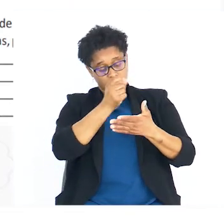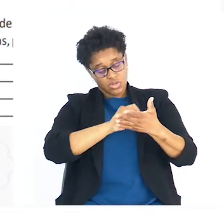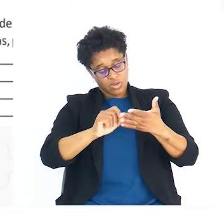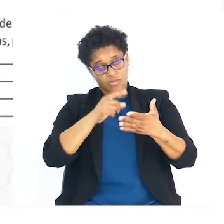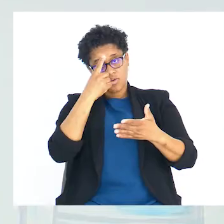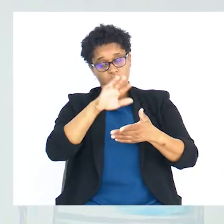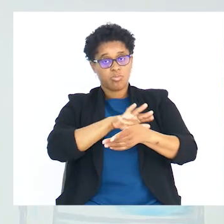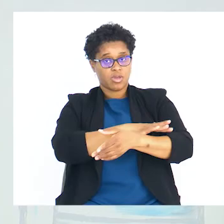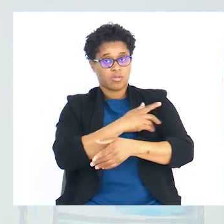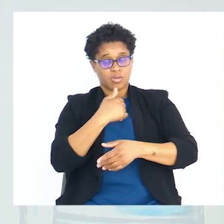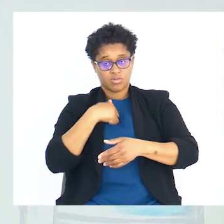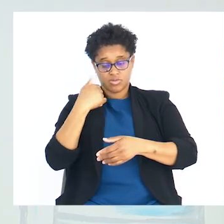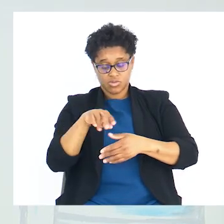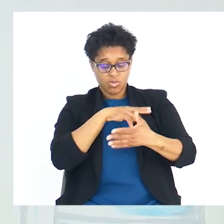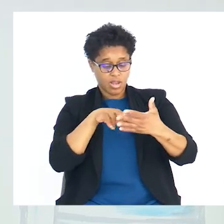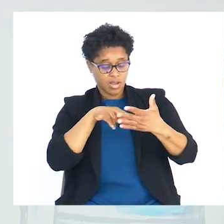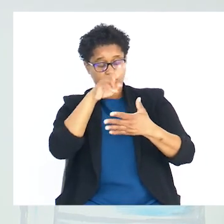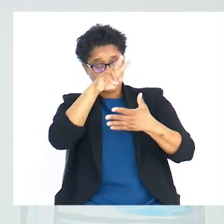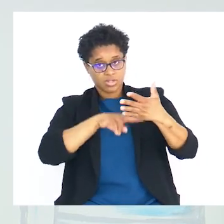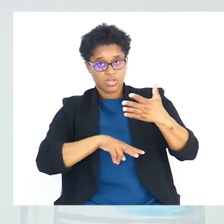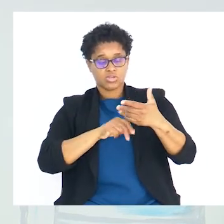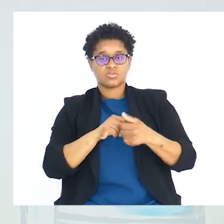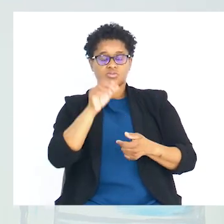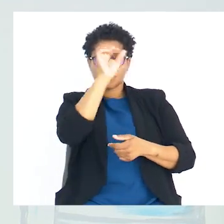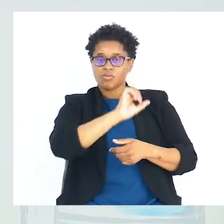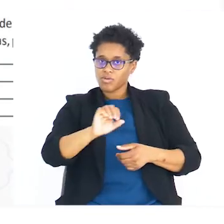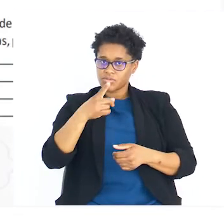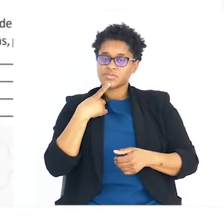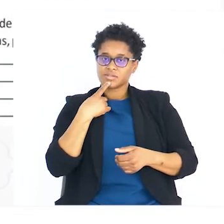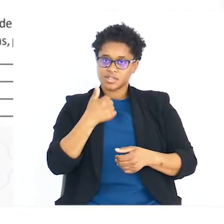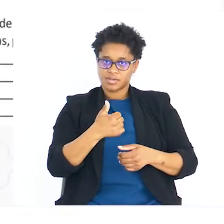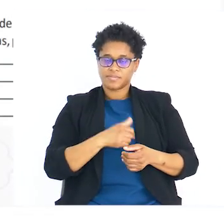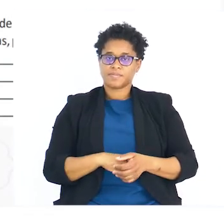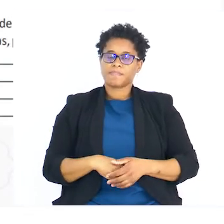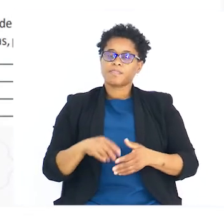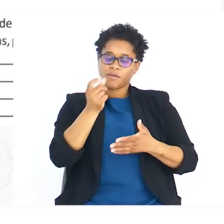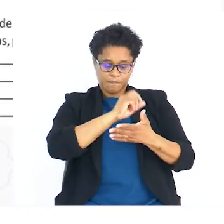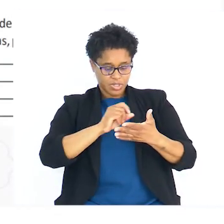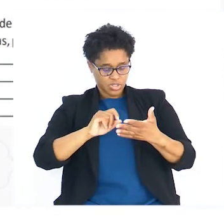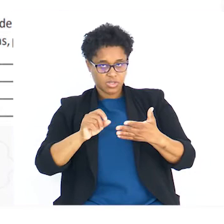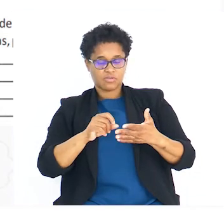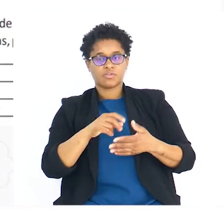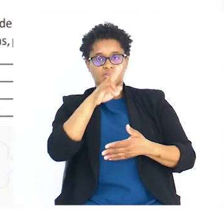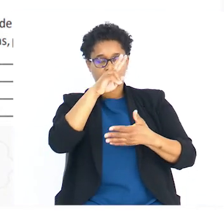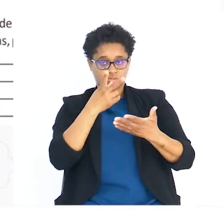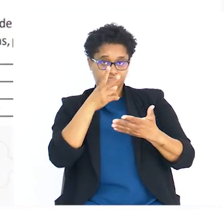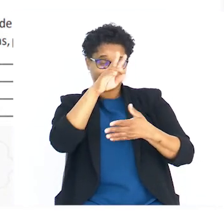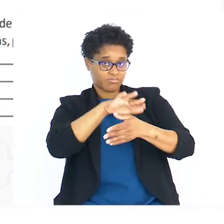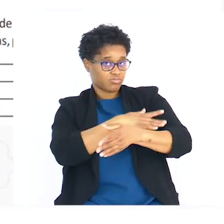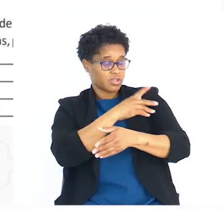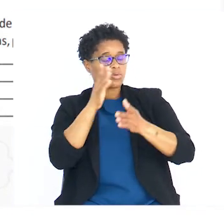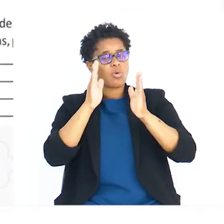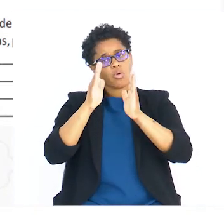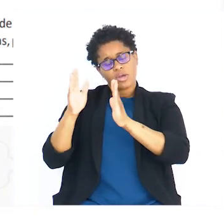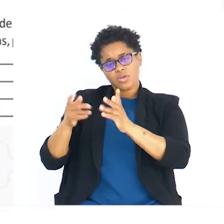Estou a ler o que está no vosso texto. Tá bem? Para escrever o poema, organizo o poema em versos.